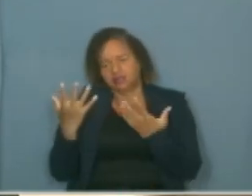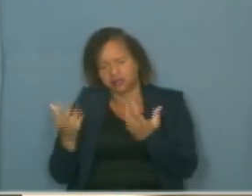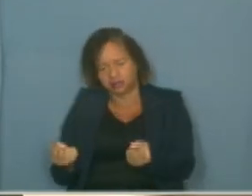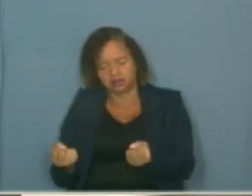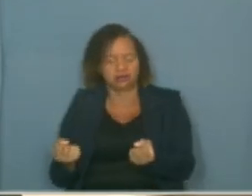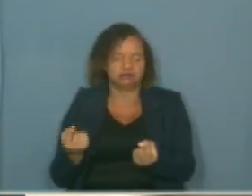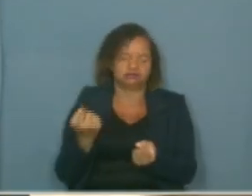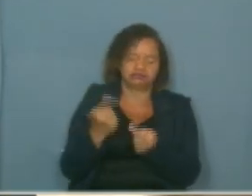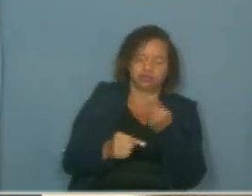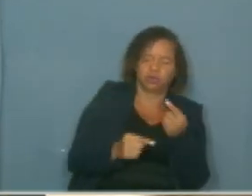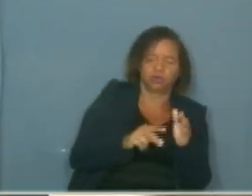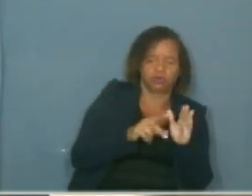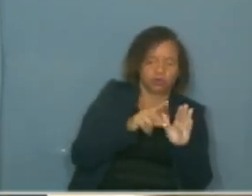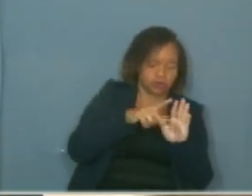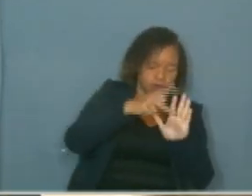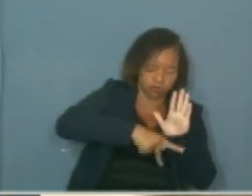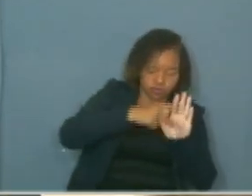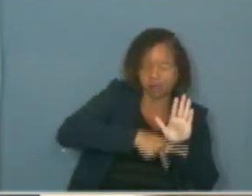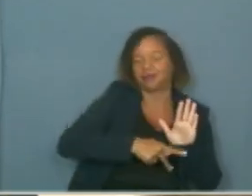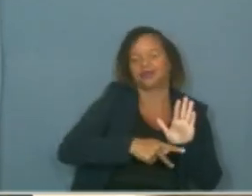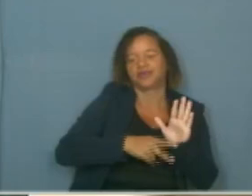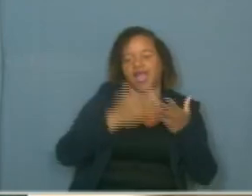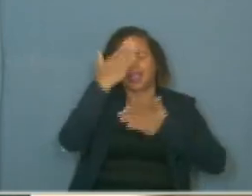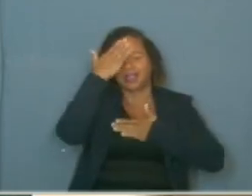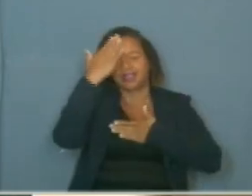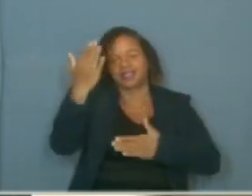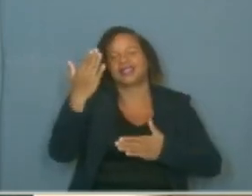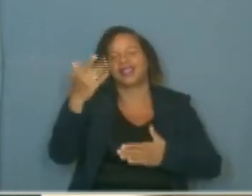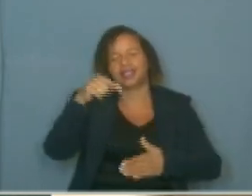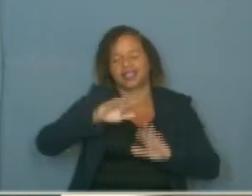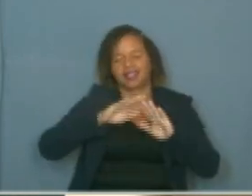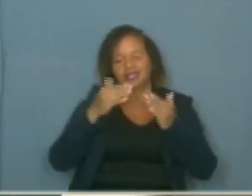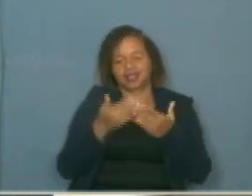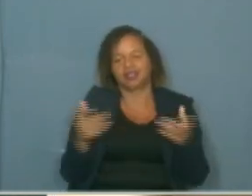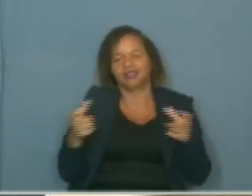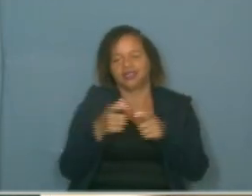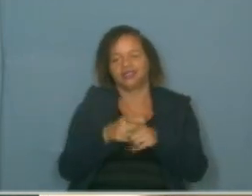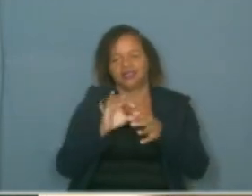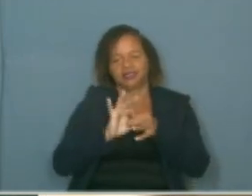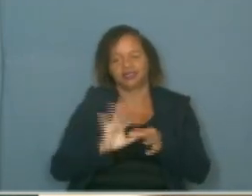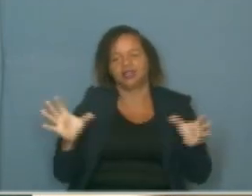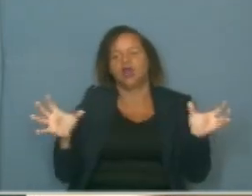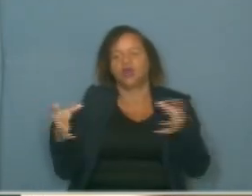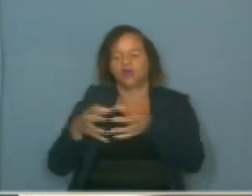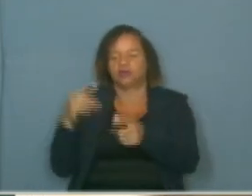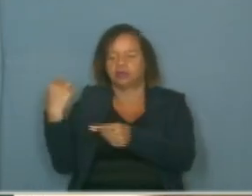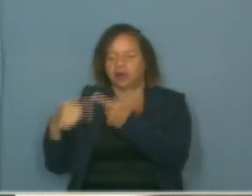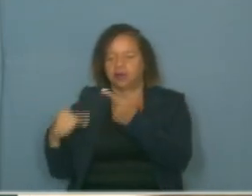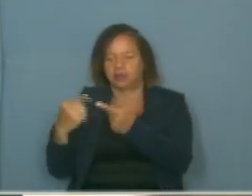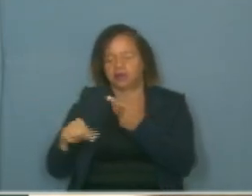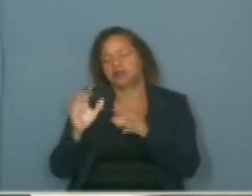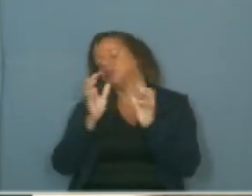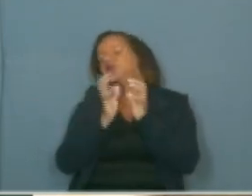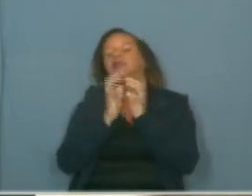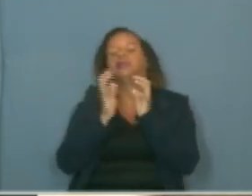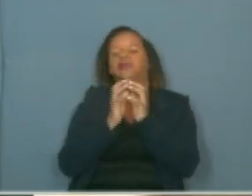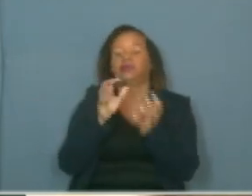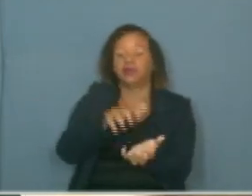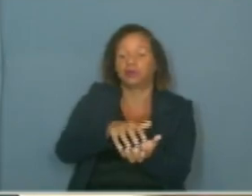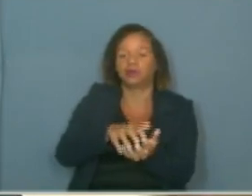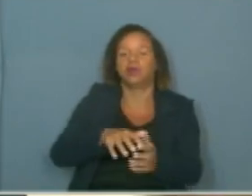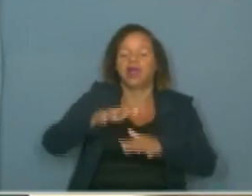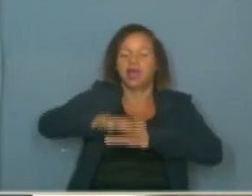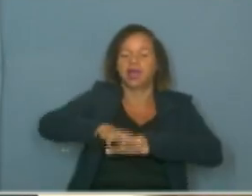nosso projeto. Agradeço muito ao pessoal da Escola Livre de Redução de Danos, ao Coletivo Antiproibicionista de Pernambuco, à Marcha